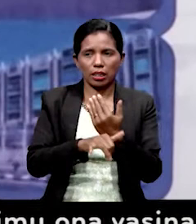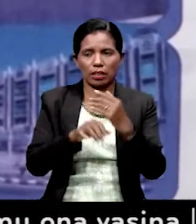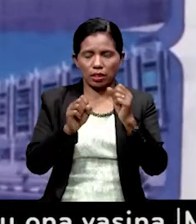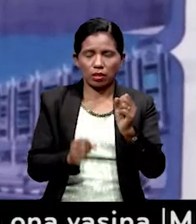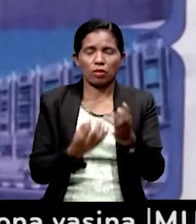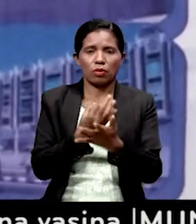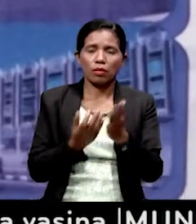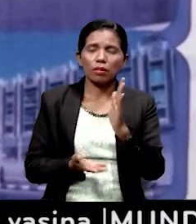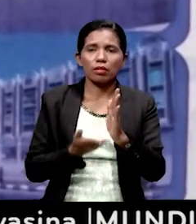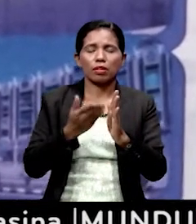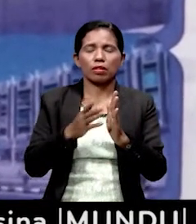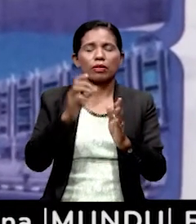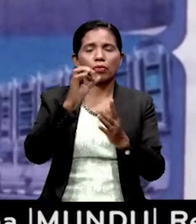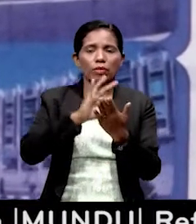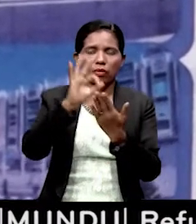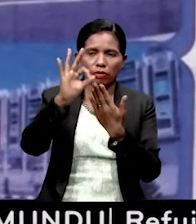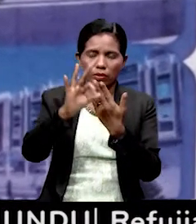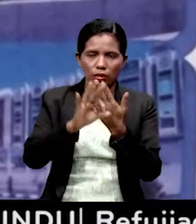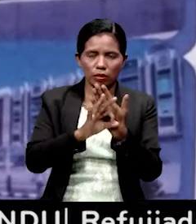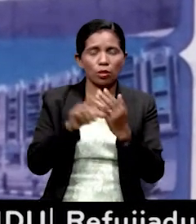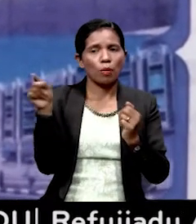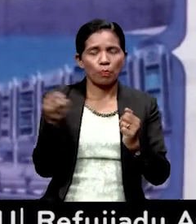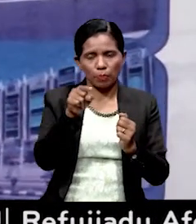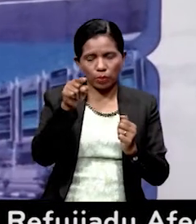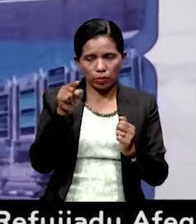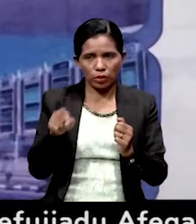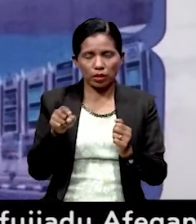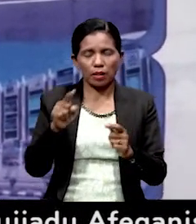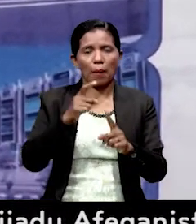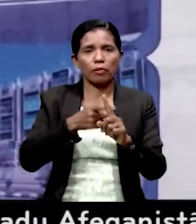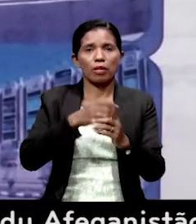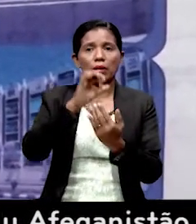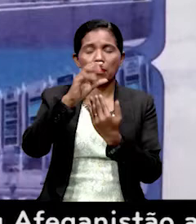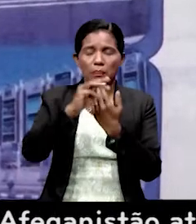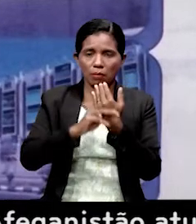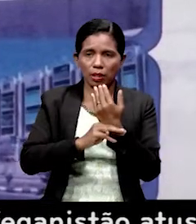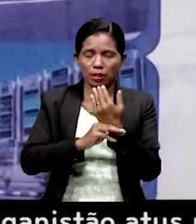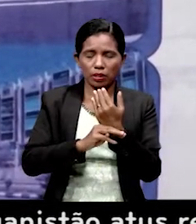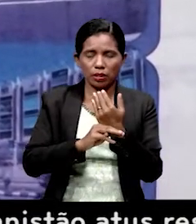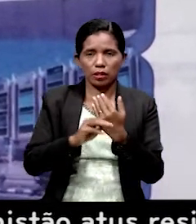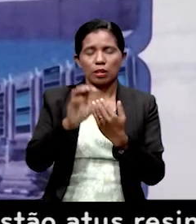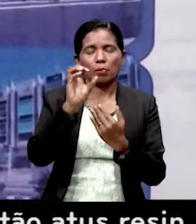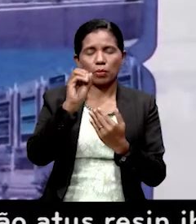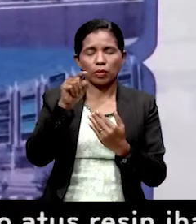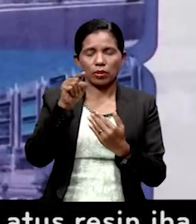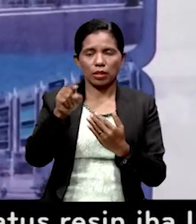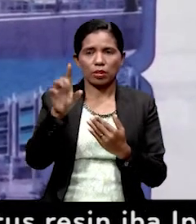1,1%, fevereiro 0,4%, março 0,7%,